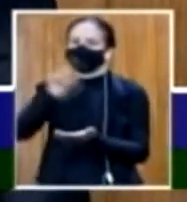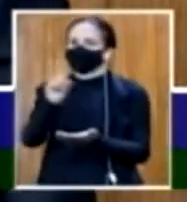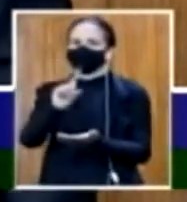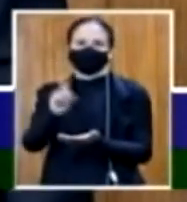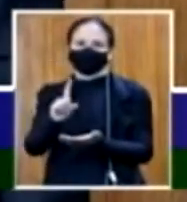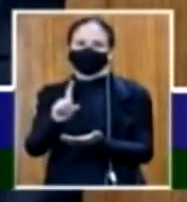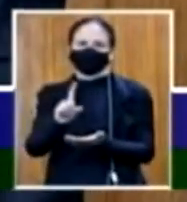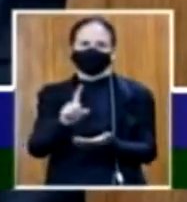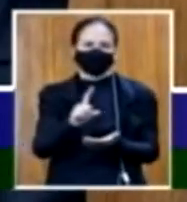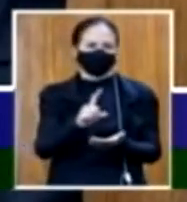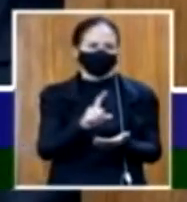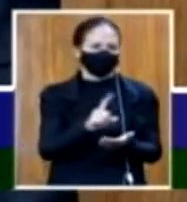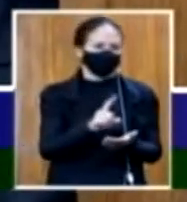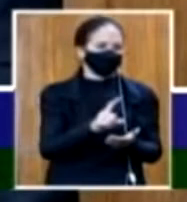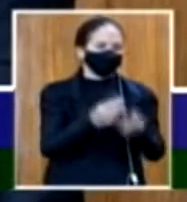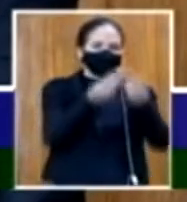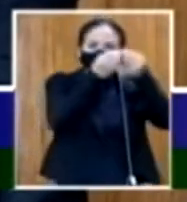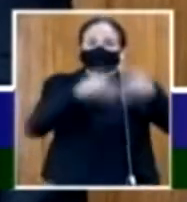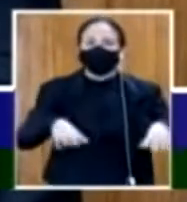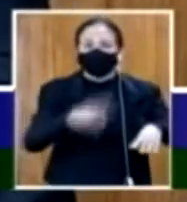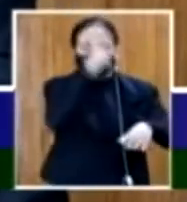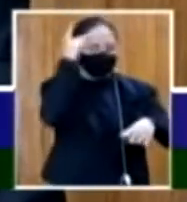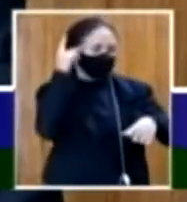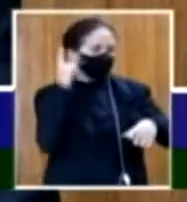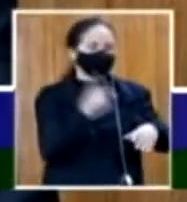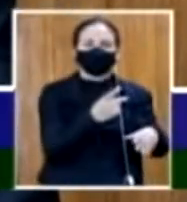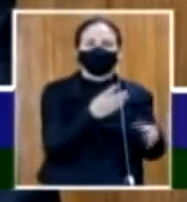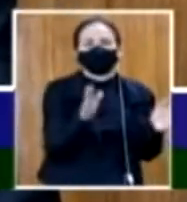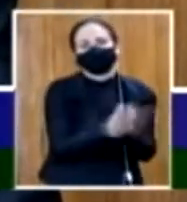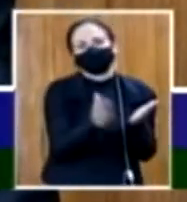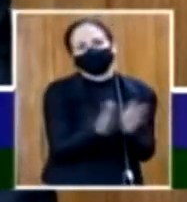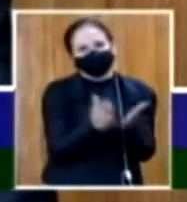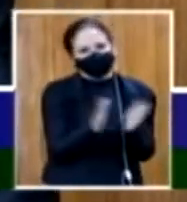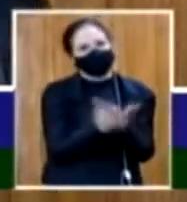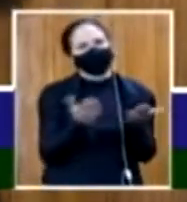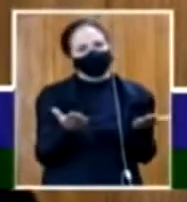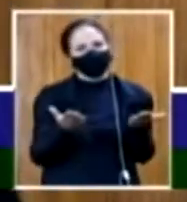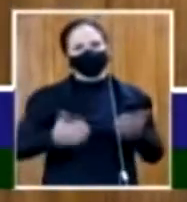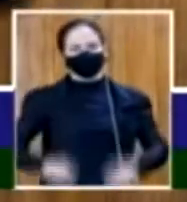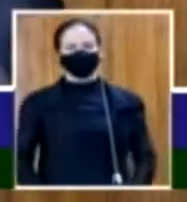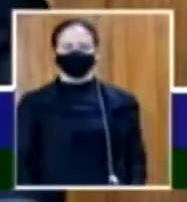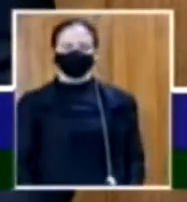menor capacidade econômica. Bom, dentro deste cenário,